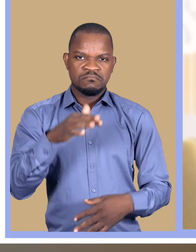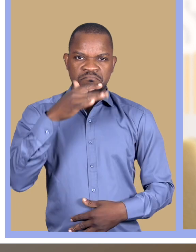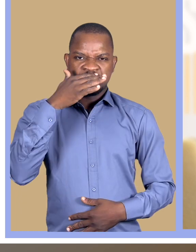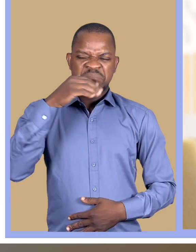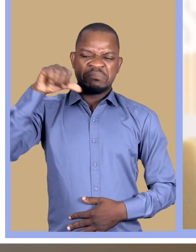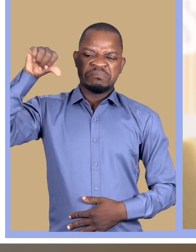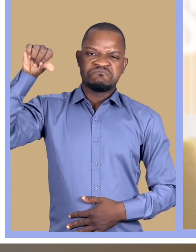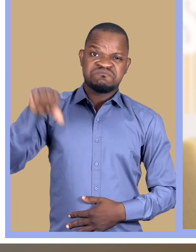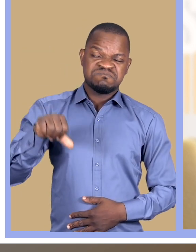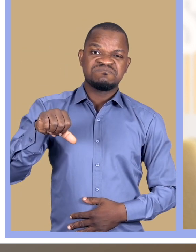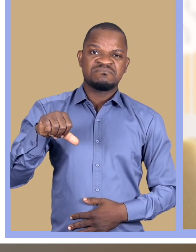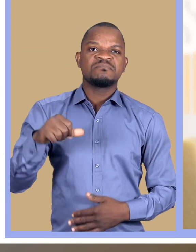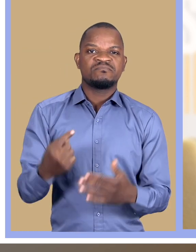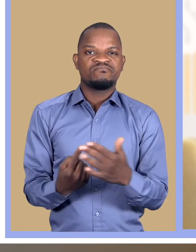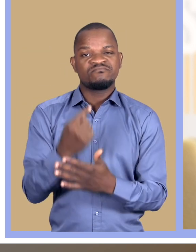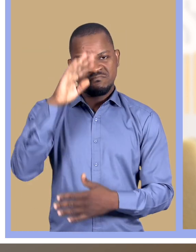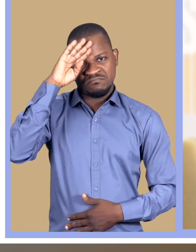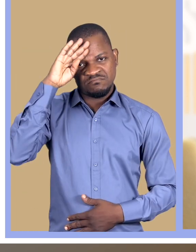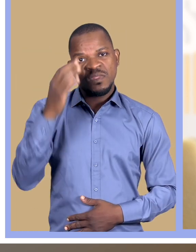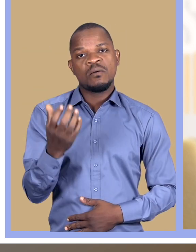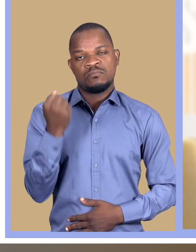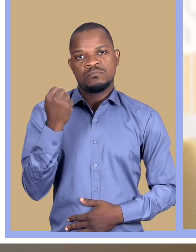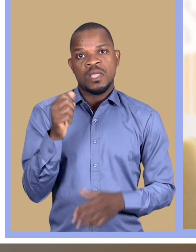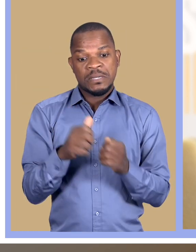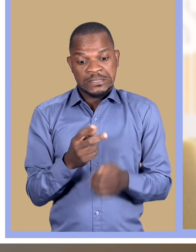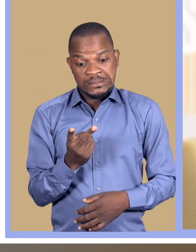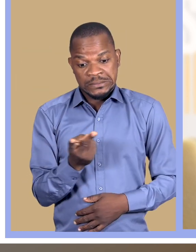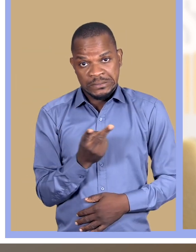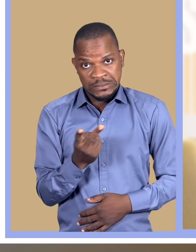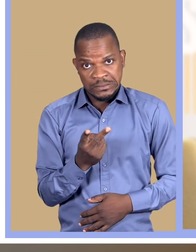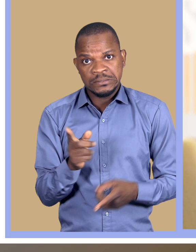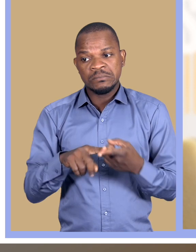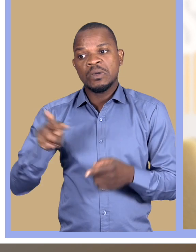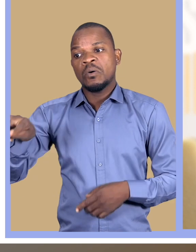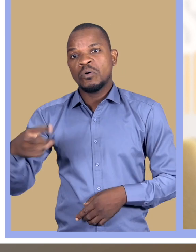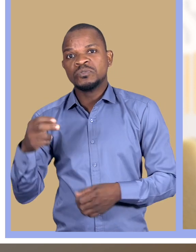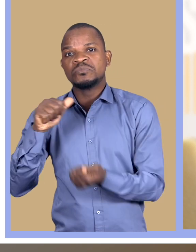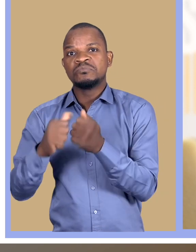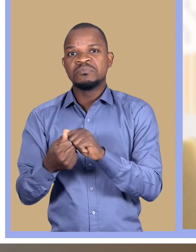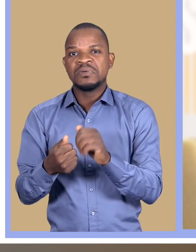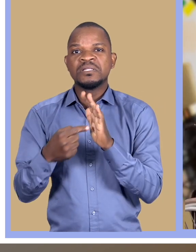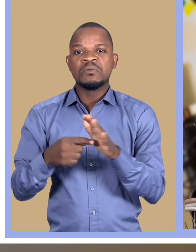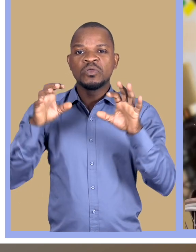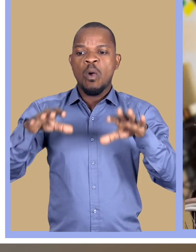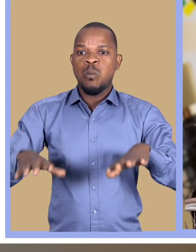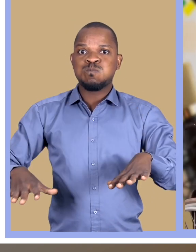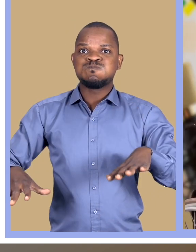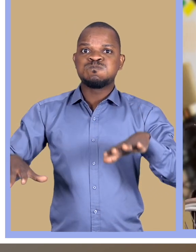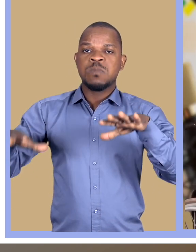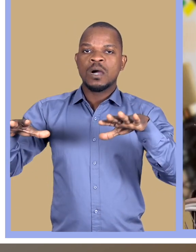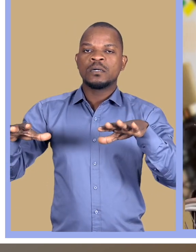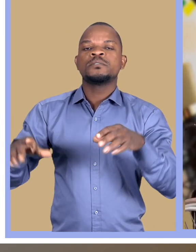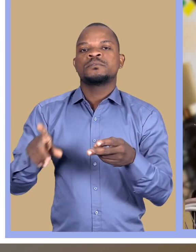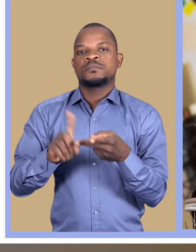cria outro problema de saúde, e enquanto estes dois problemas e outros vão acontecendo nas inundações, etc., nós temos